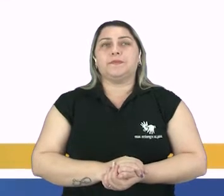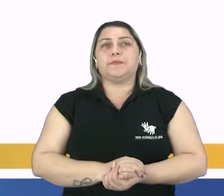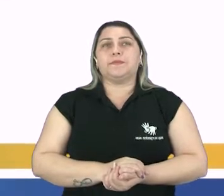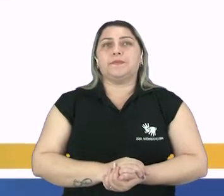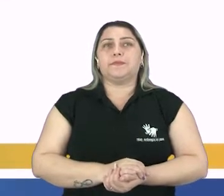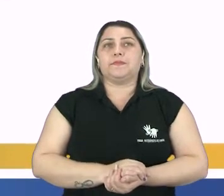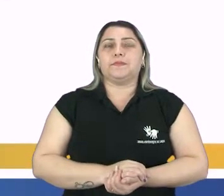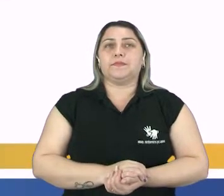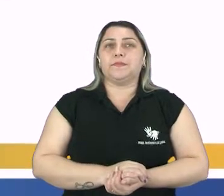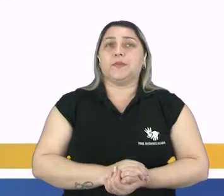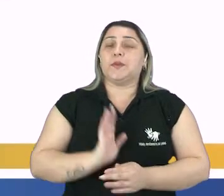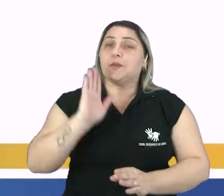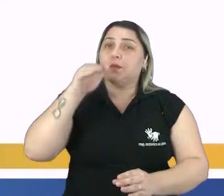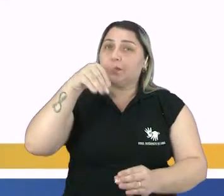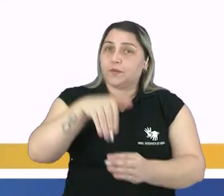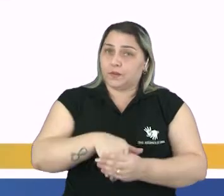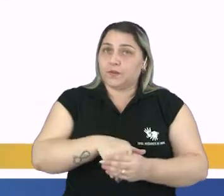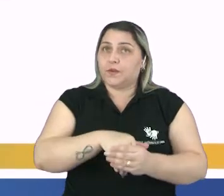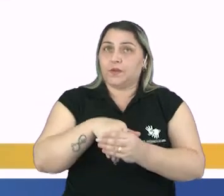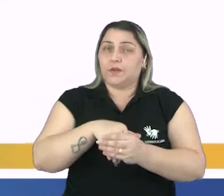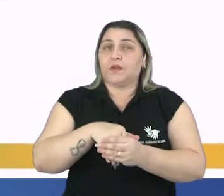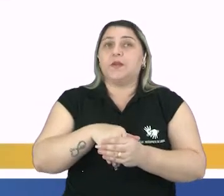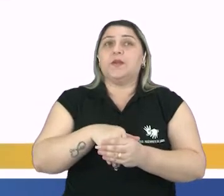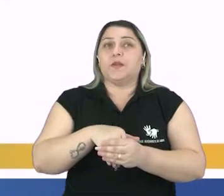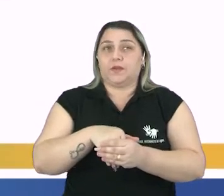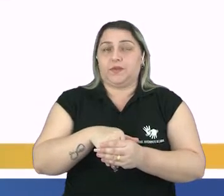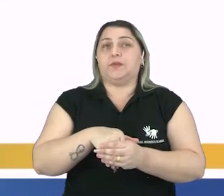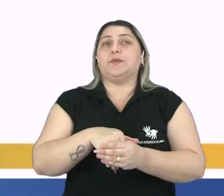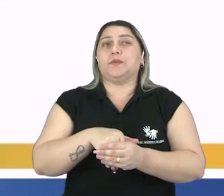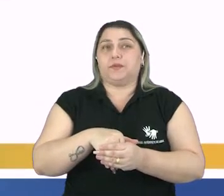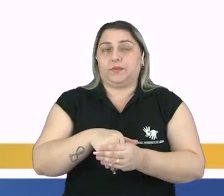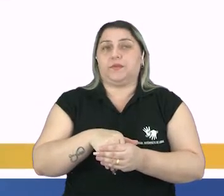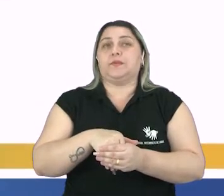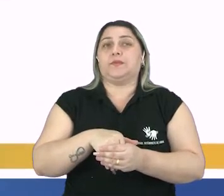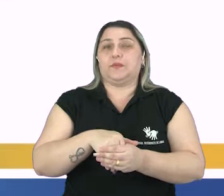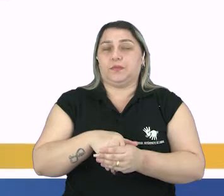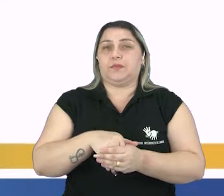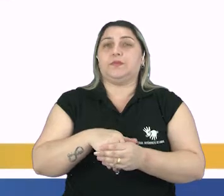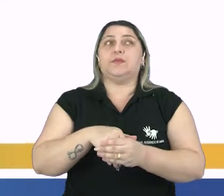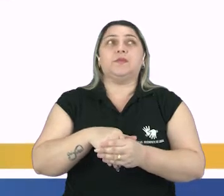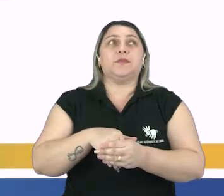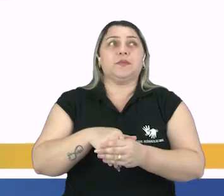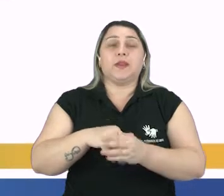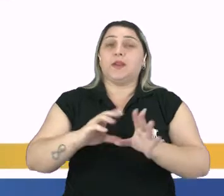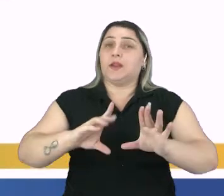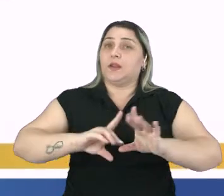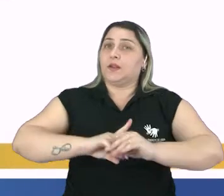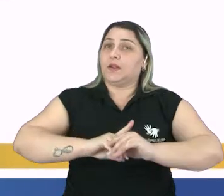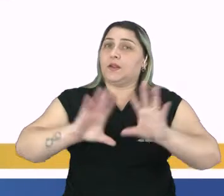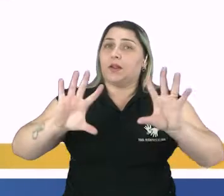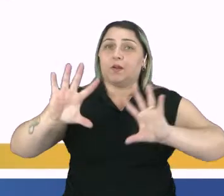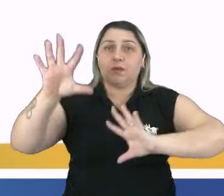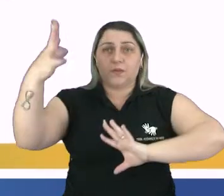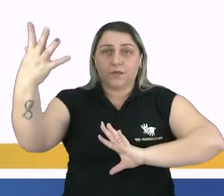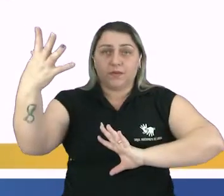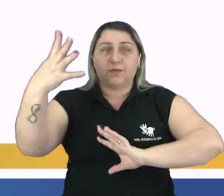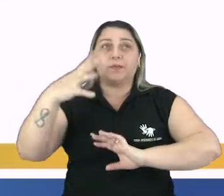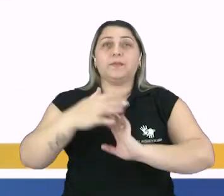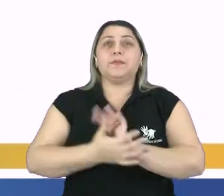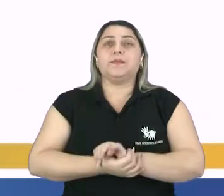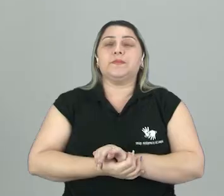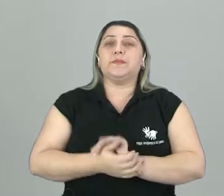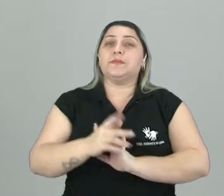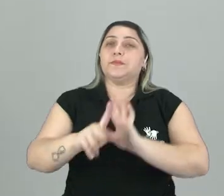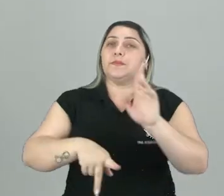Então, geralmente o voto, ele é esse mecanismo de exercício da nossa democracia, onde